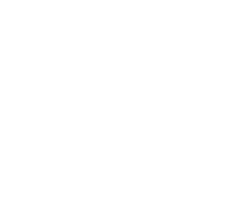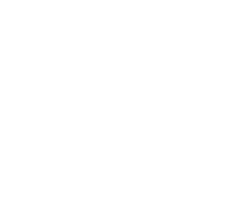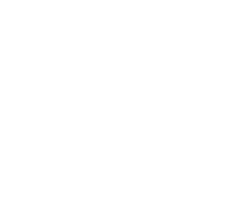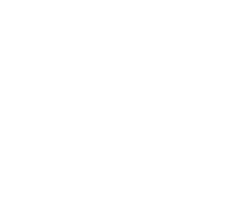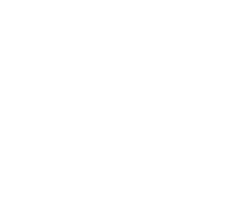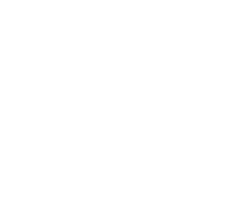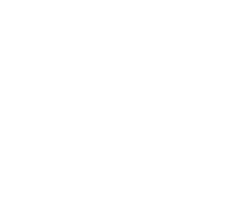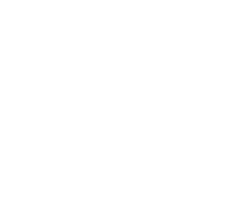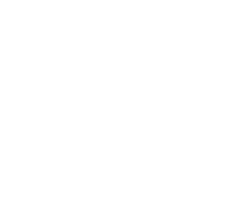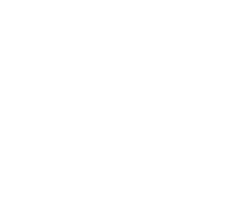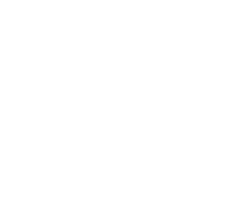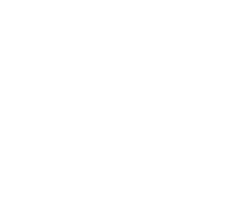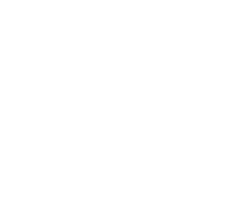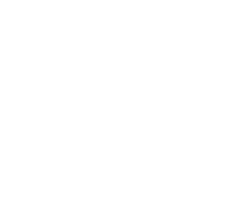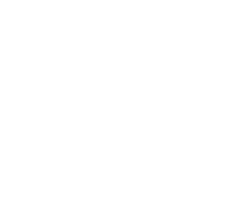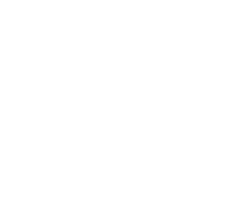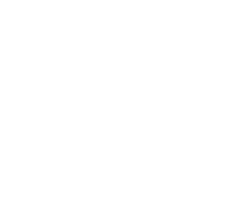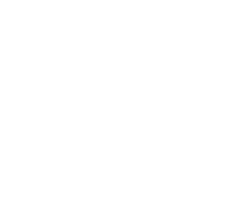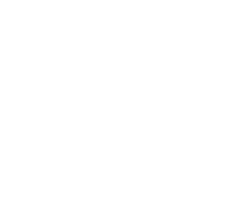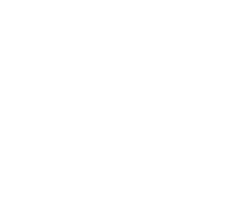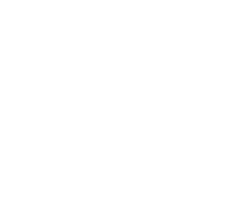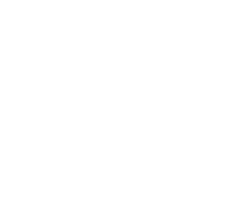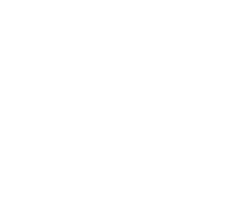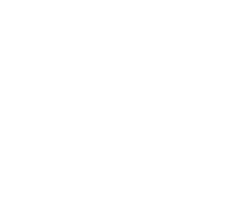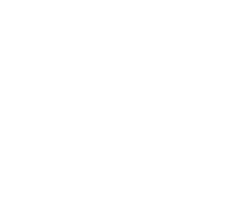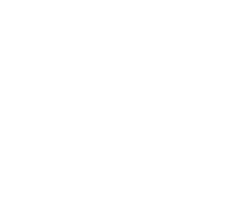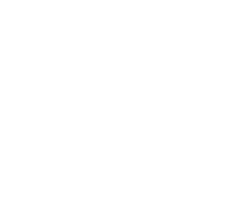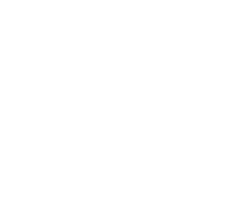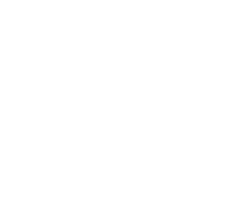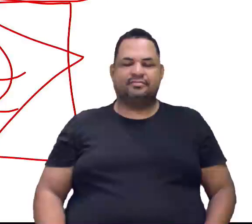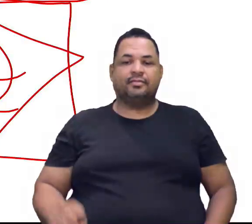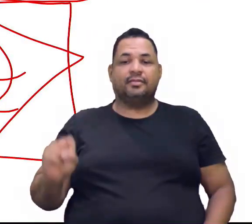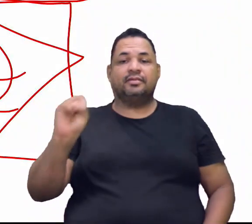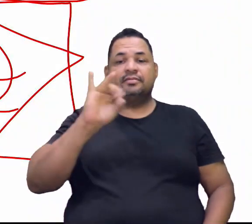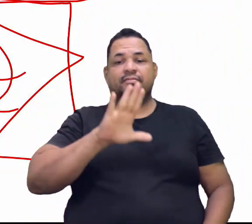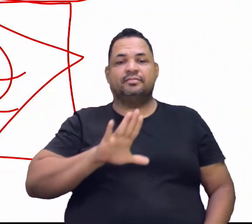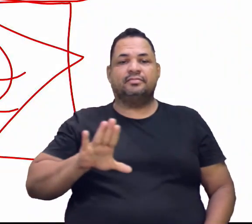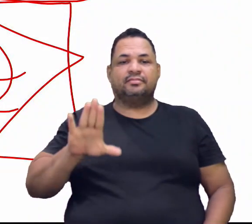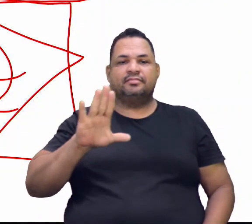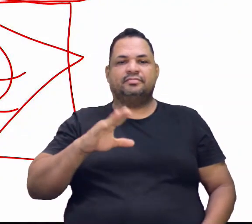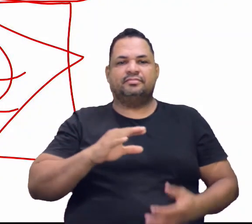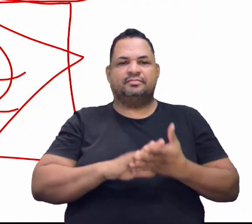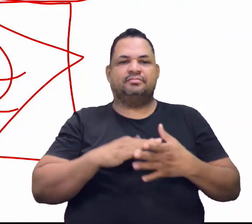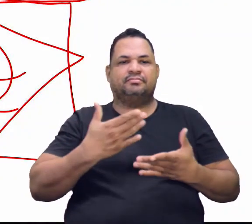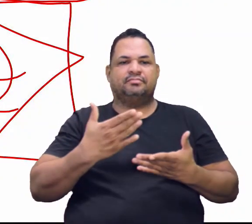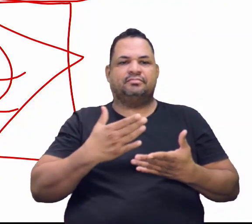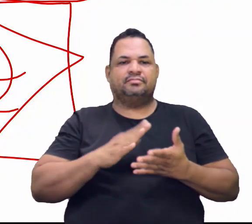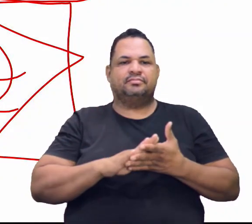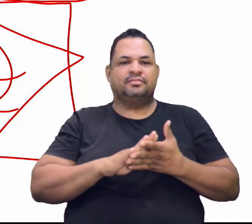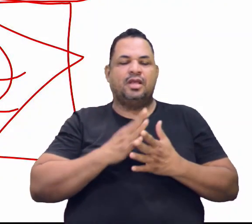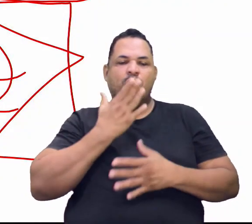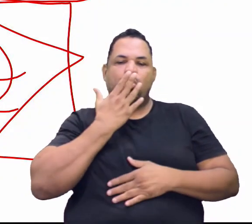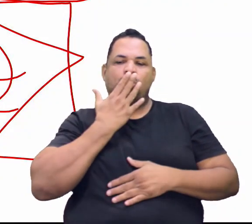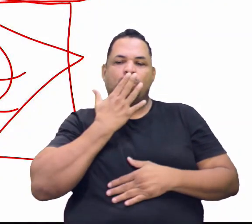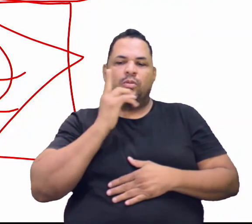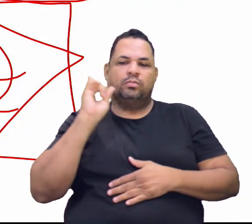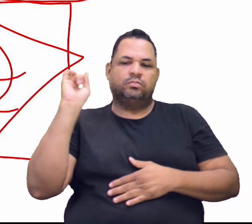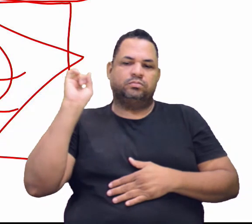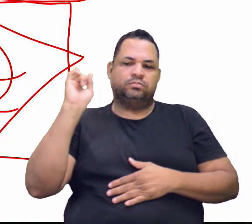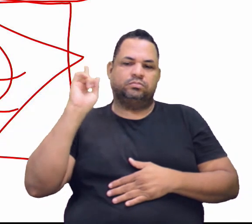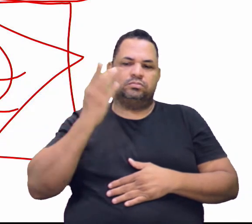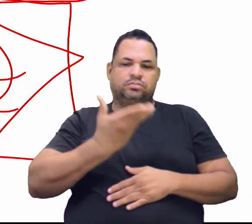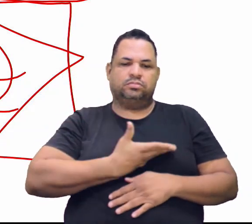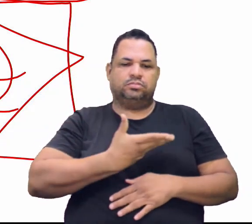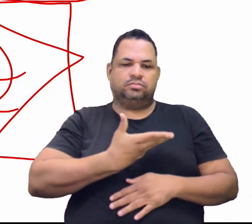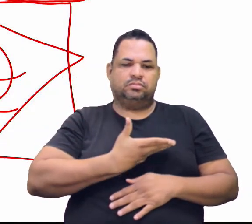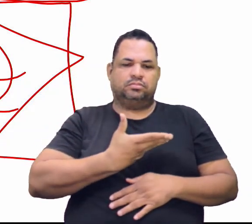para o positivismo. Sabia disso? Essa imagem que vocês estão vendo é uma imagem preto e branco, porém ela foi colorida por